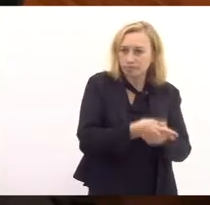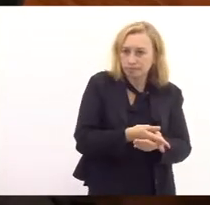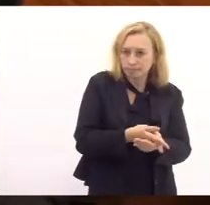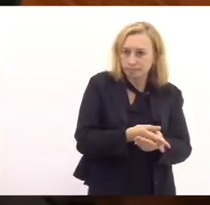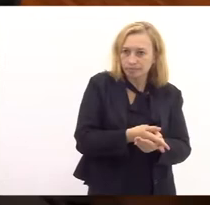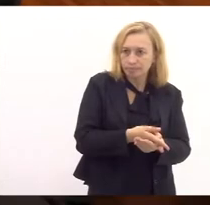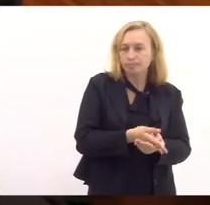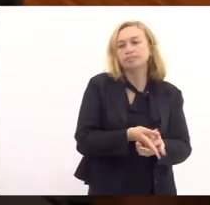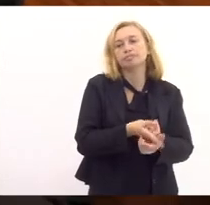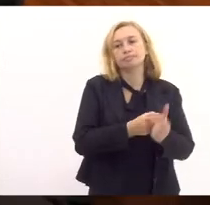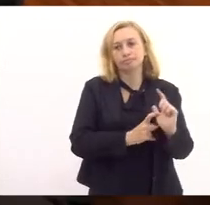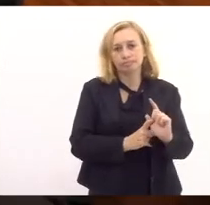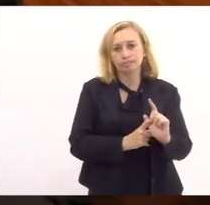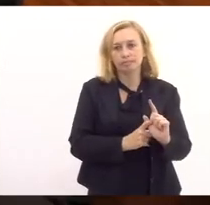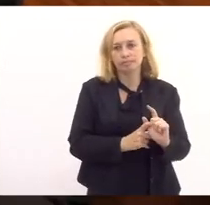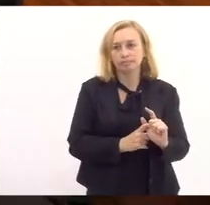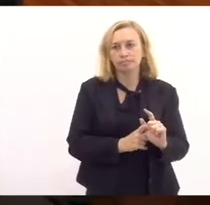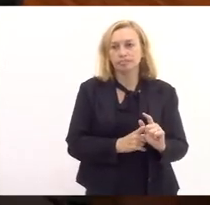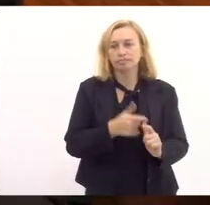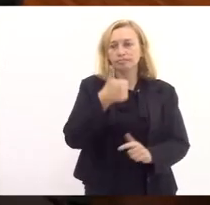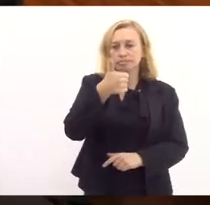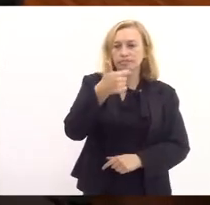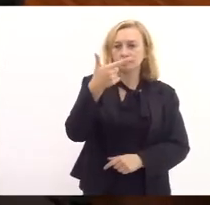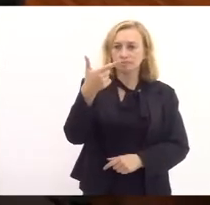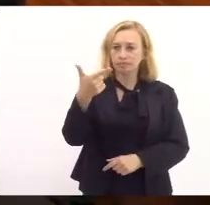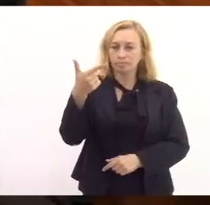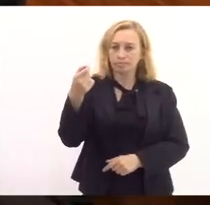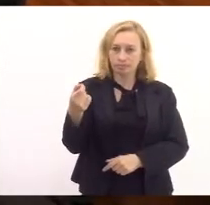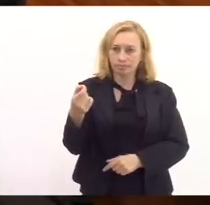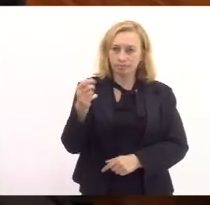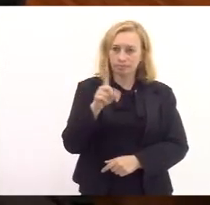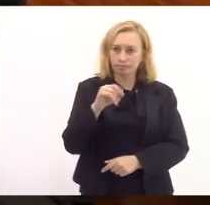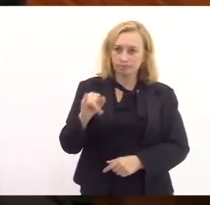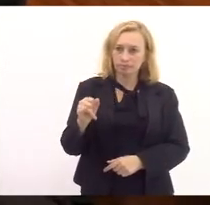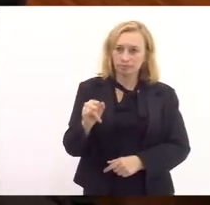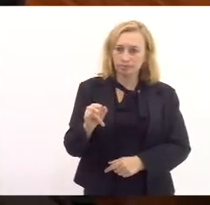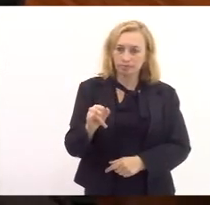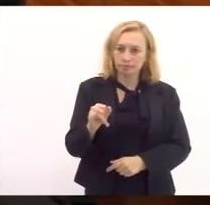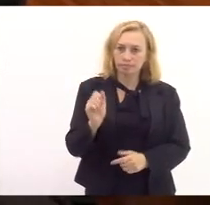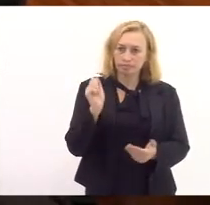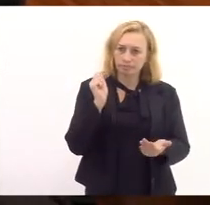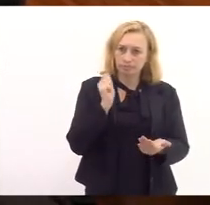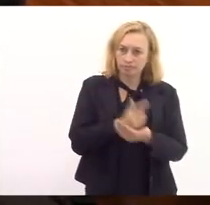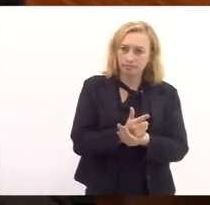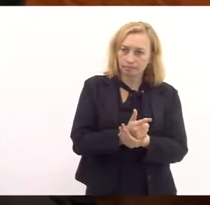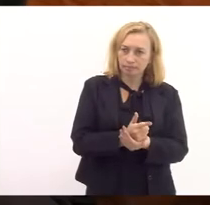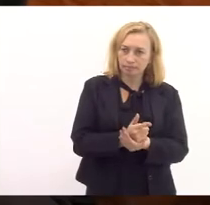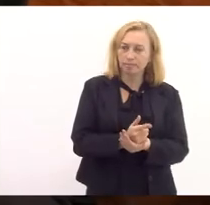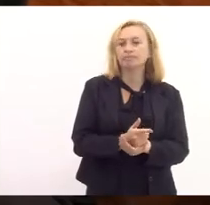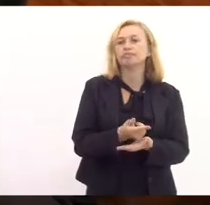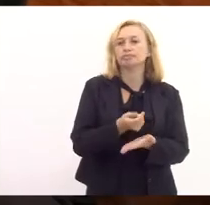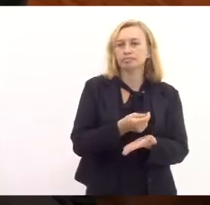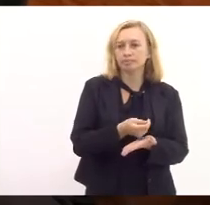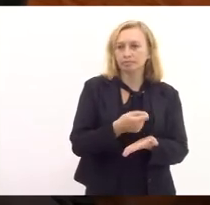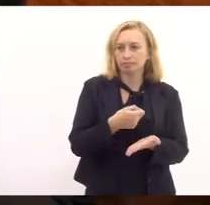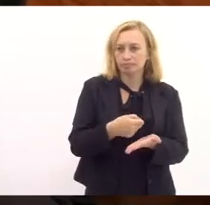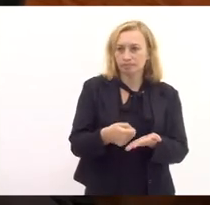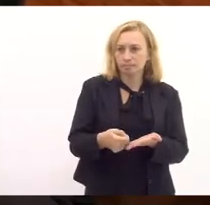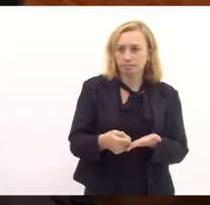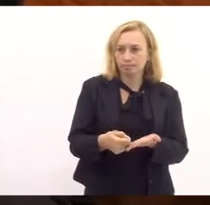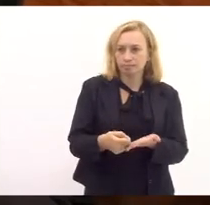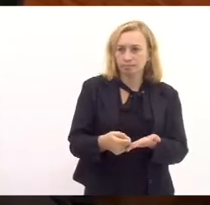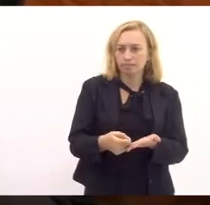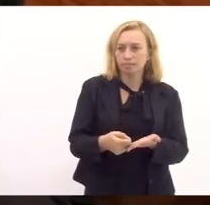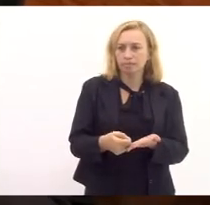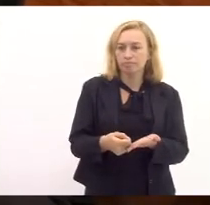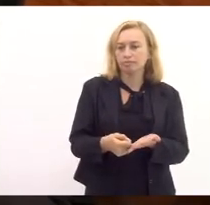infração e tem 120 dias para inscrever em dívida ativa. Uma vez inscrita em dívida ativa,